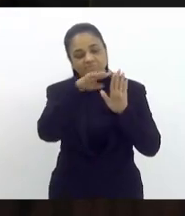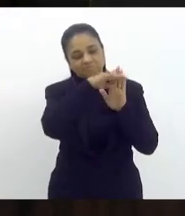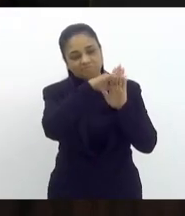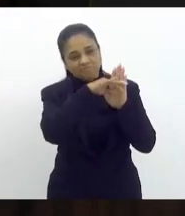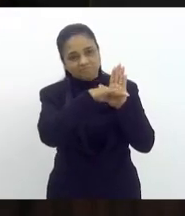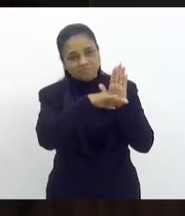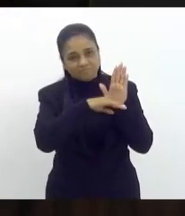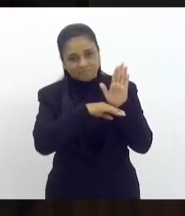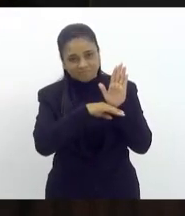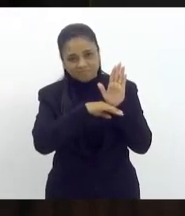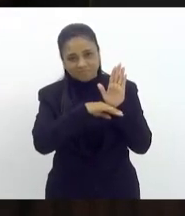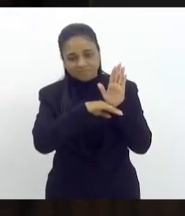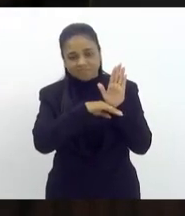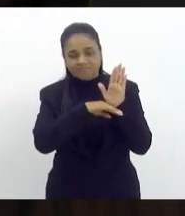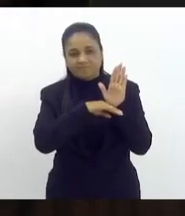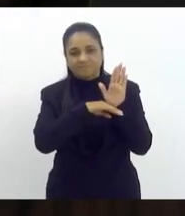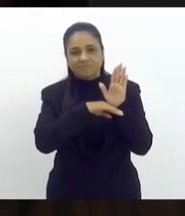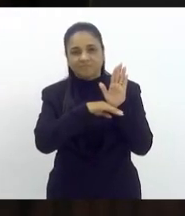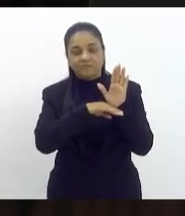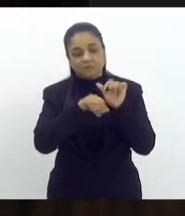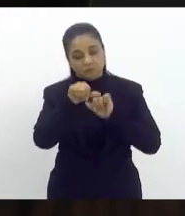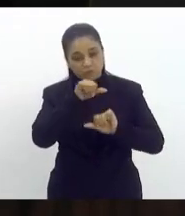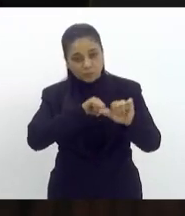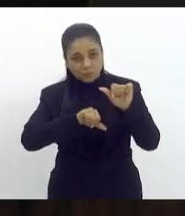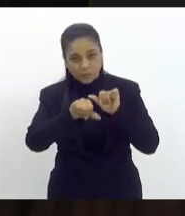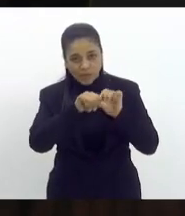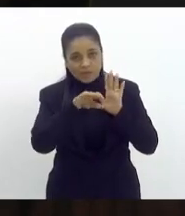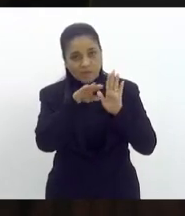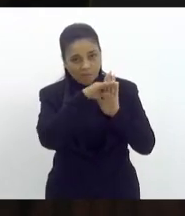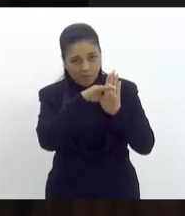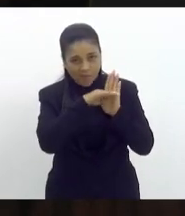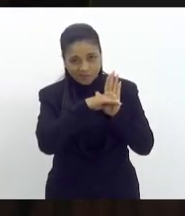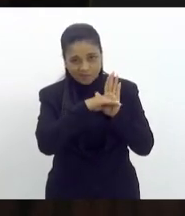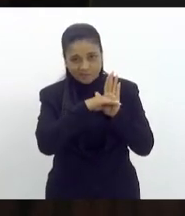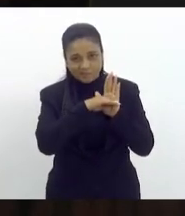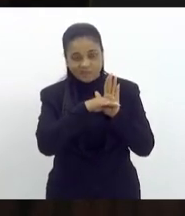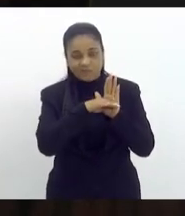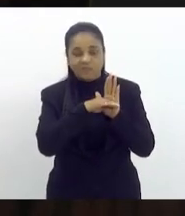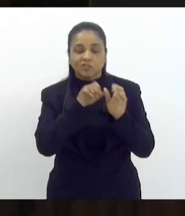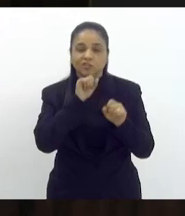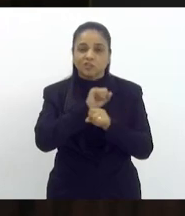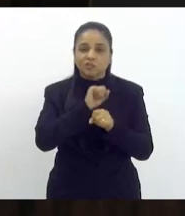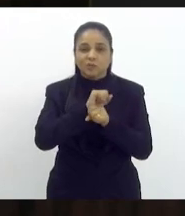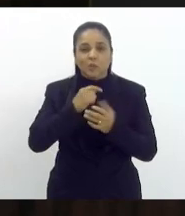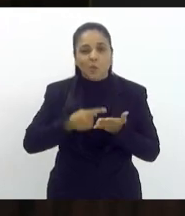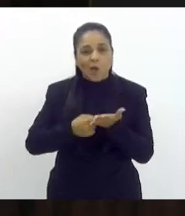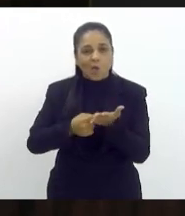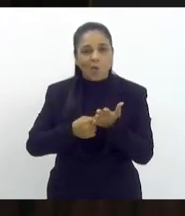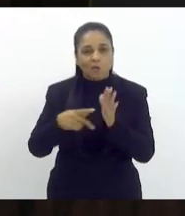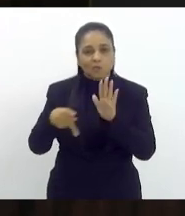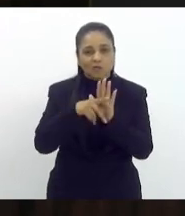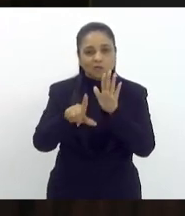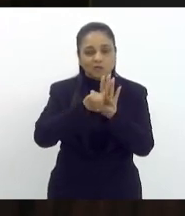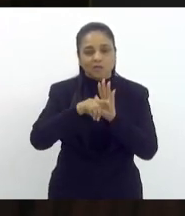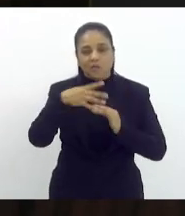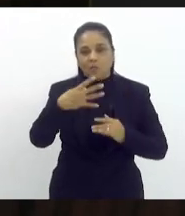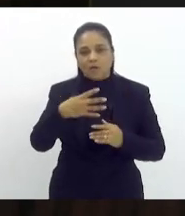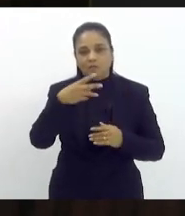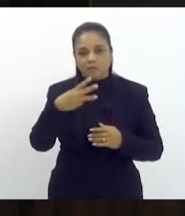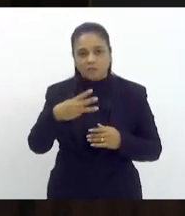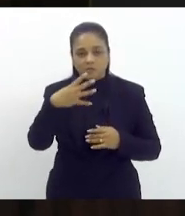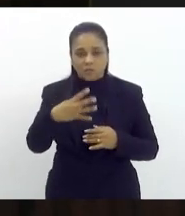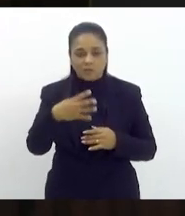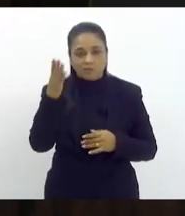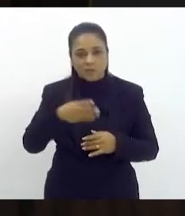nós tínhamos fazendo inversão de pauta porque tava aguardando um acordo no projeto de lei 434 de